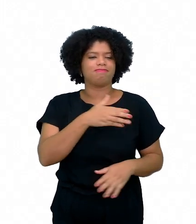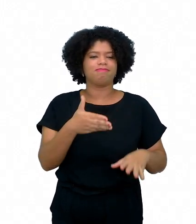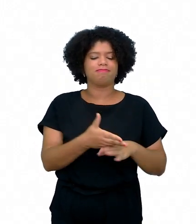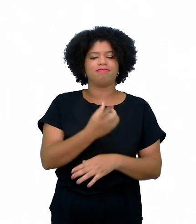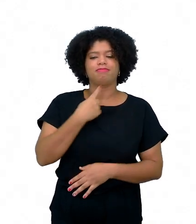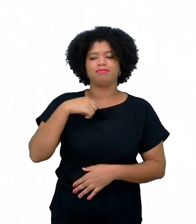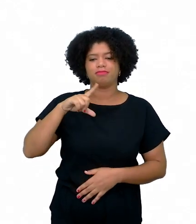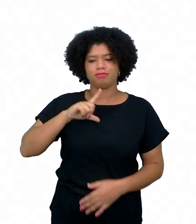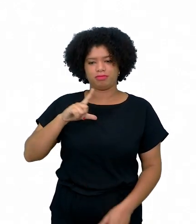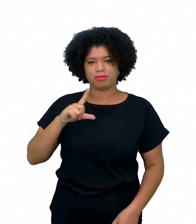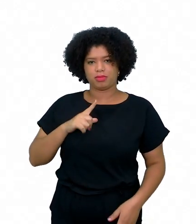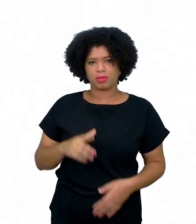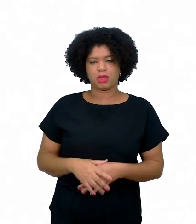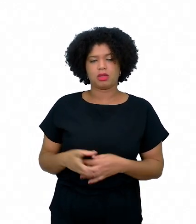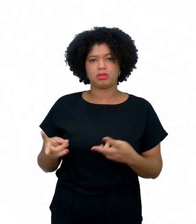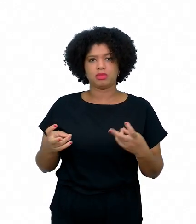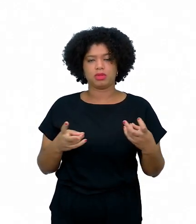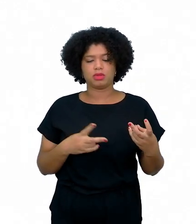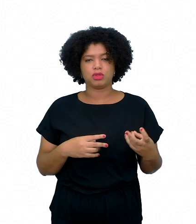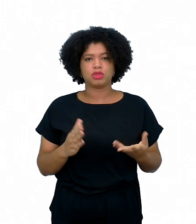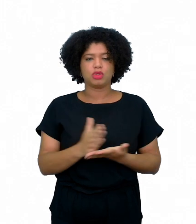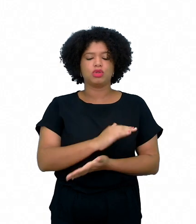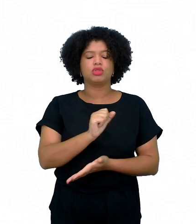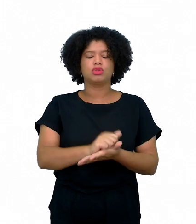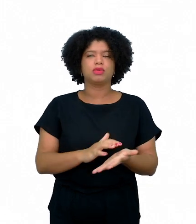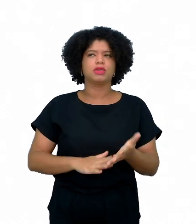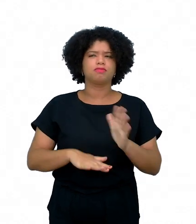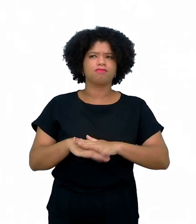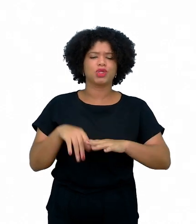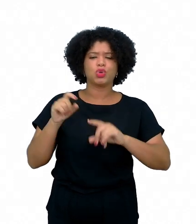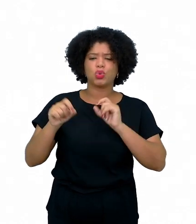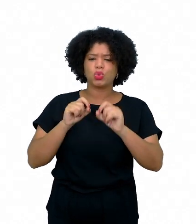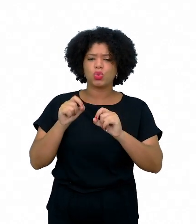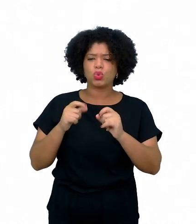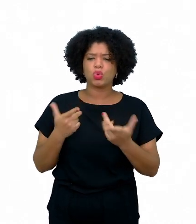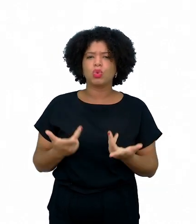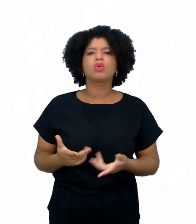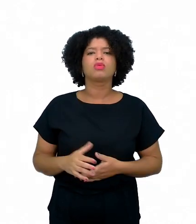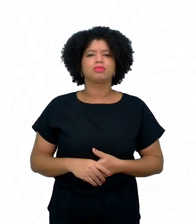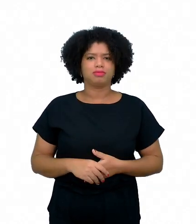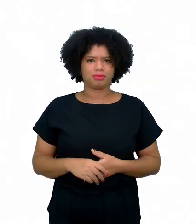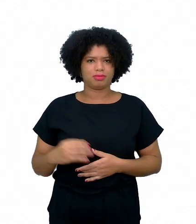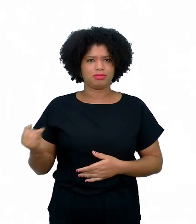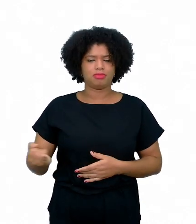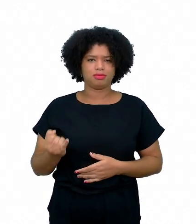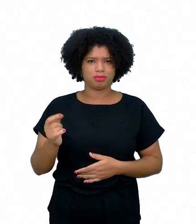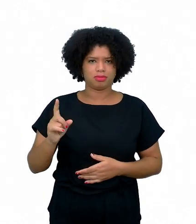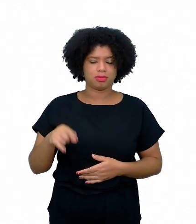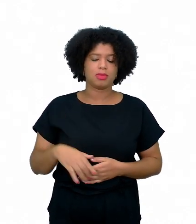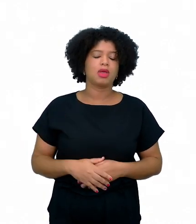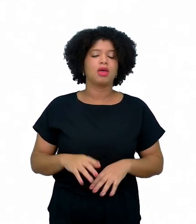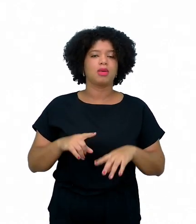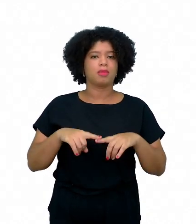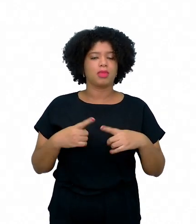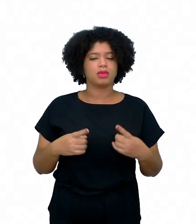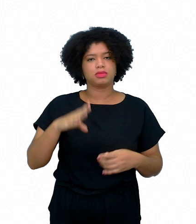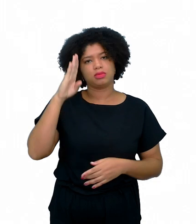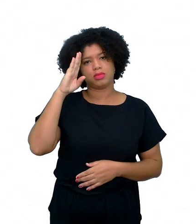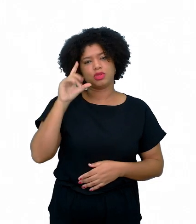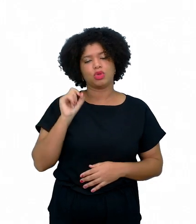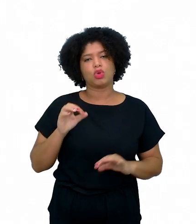né, olhar para as atividades que eu vou propor, olhar para os recursos que eu tenho, mas nós